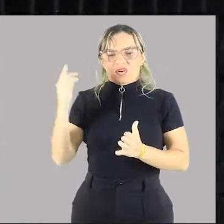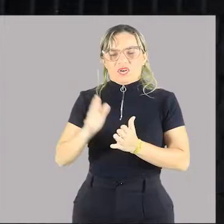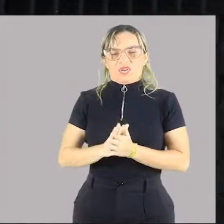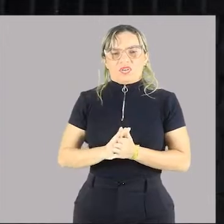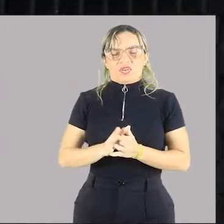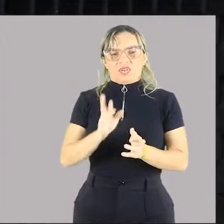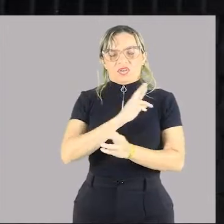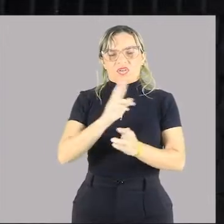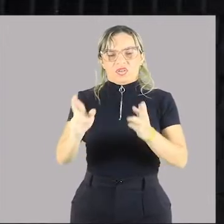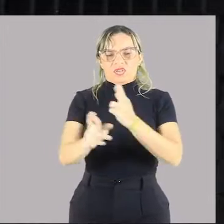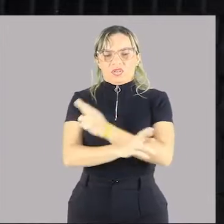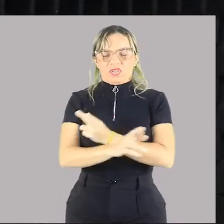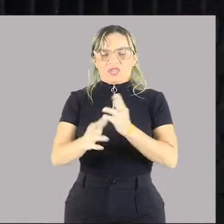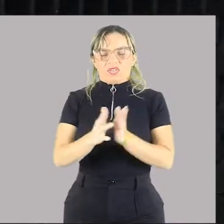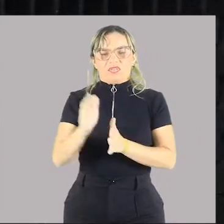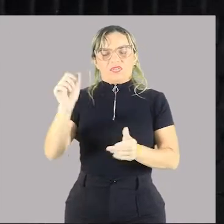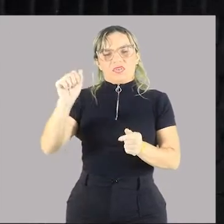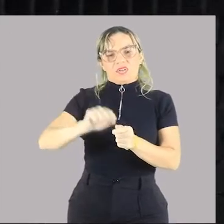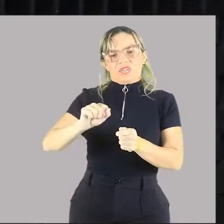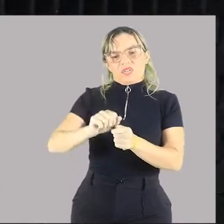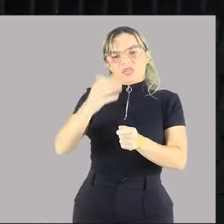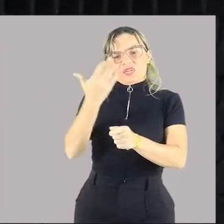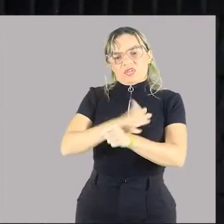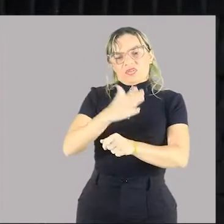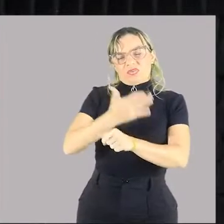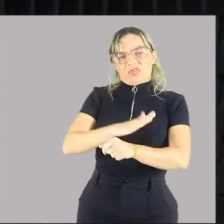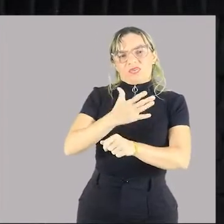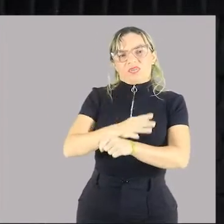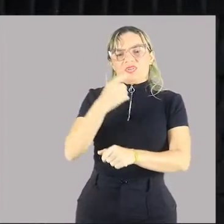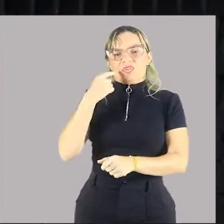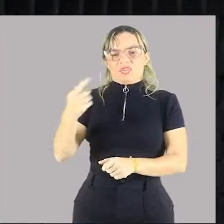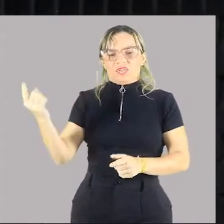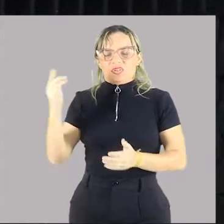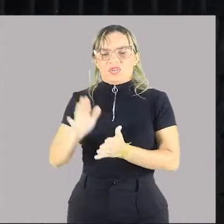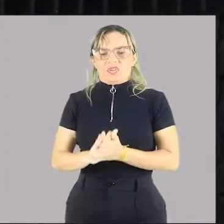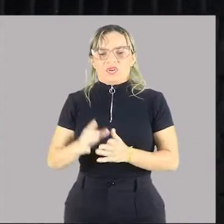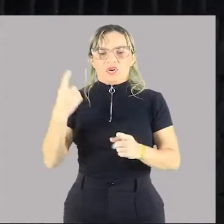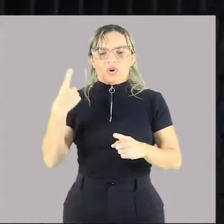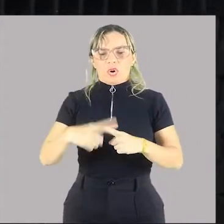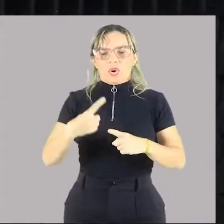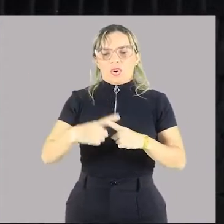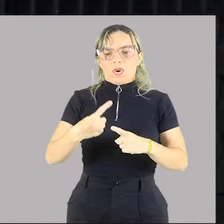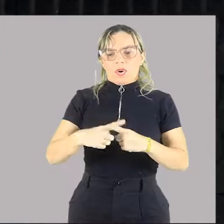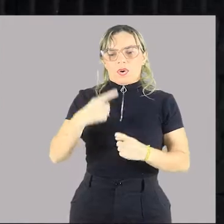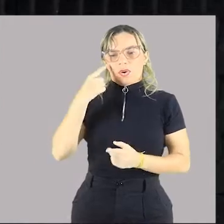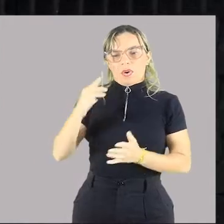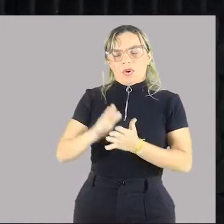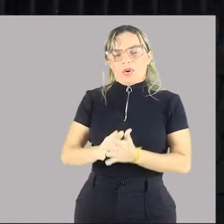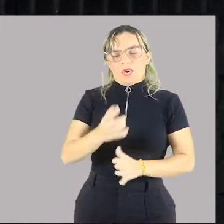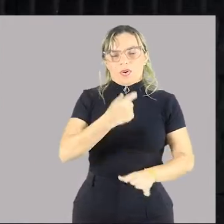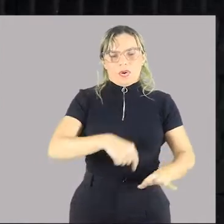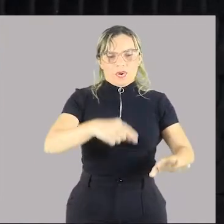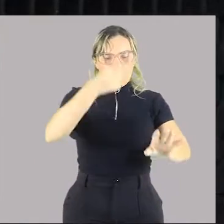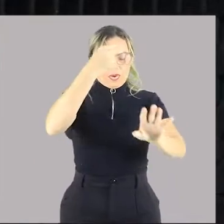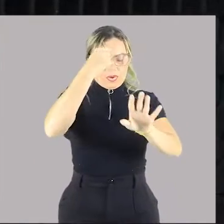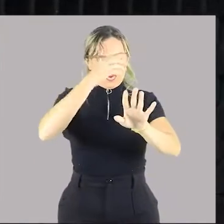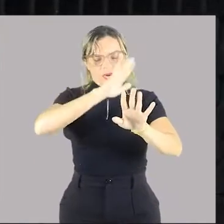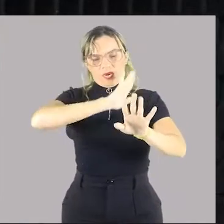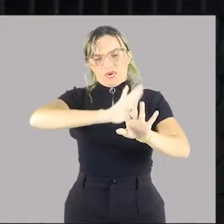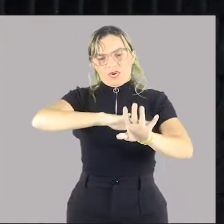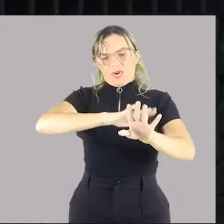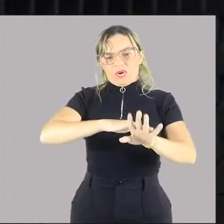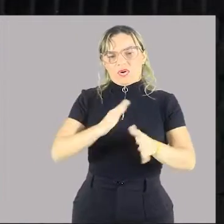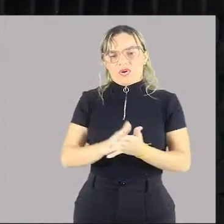envolvidos neles. Um tráfico que traz como justificativa ideológica para